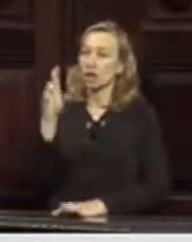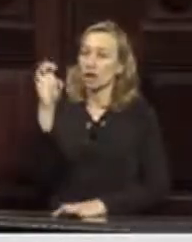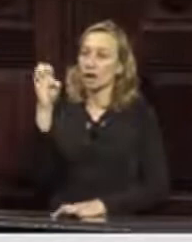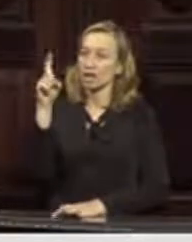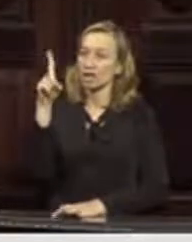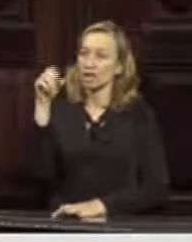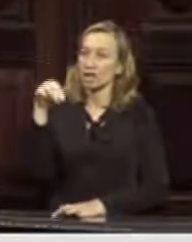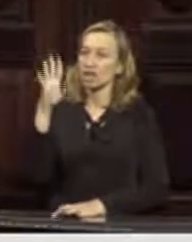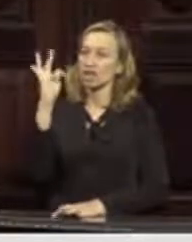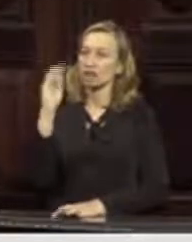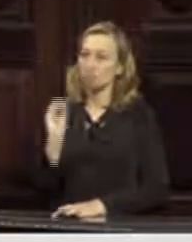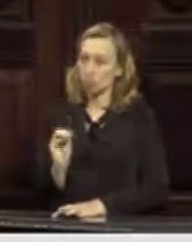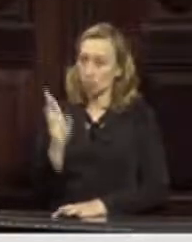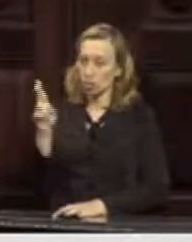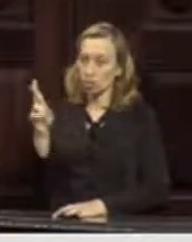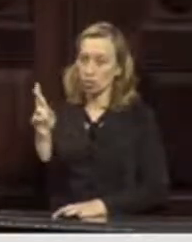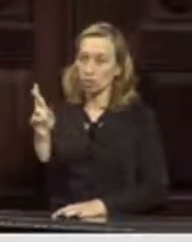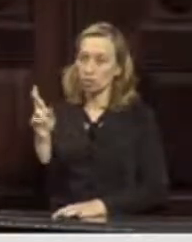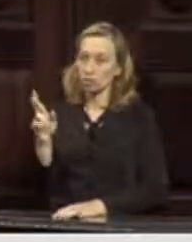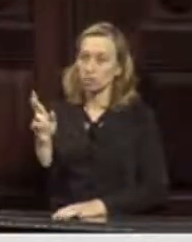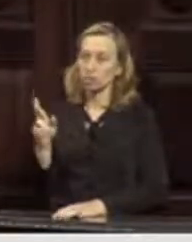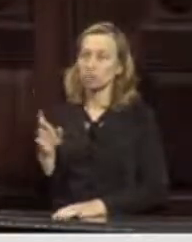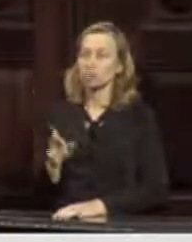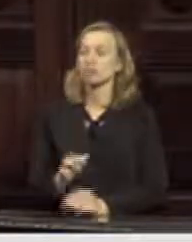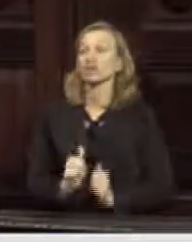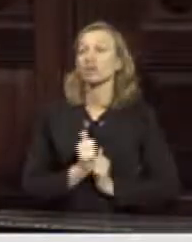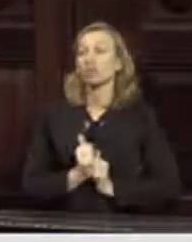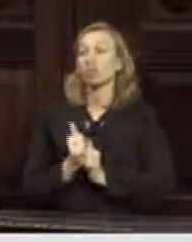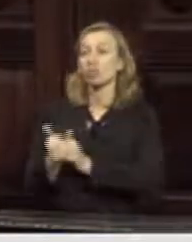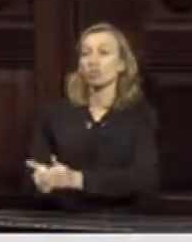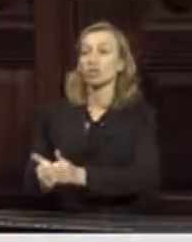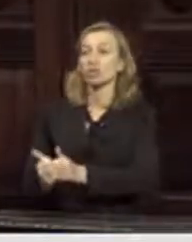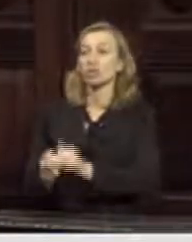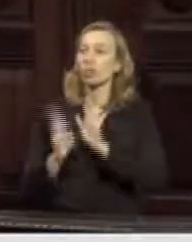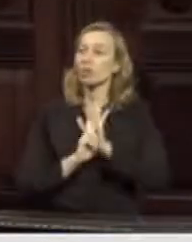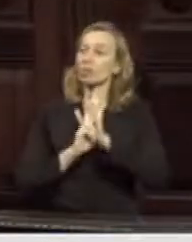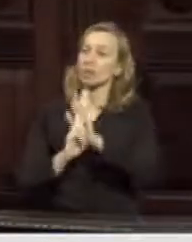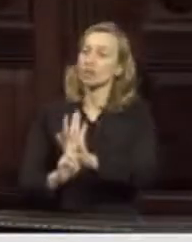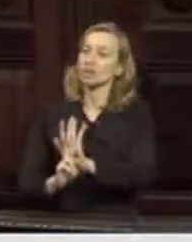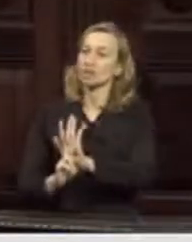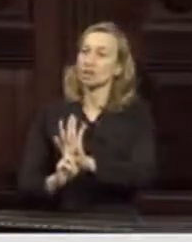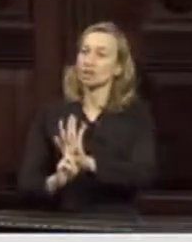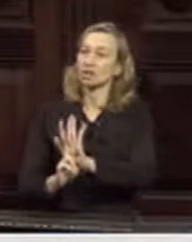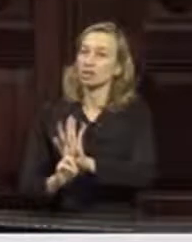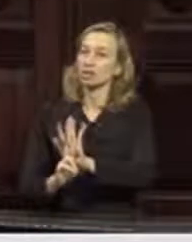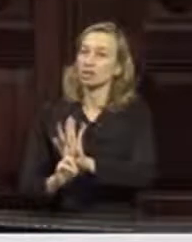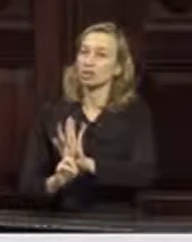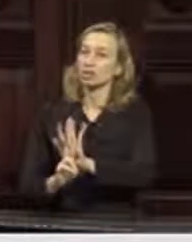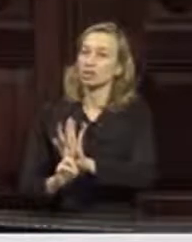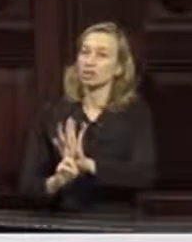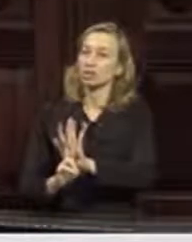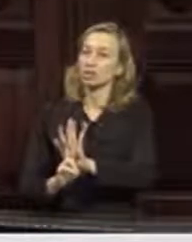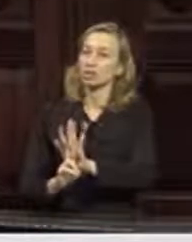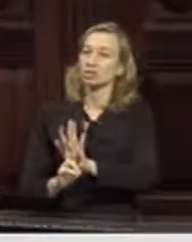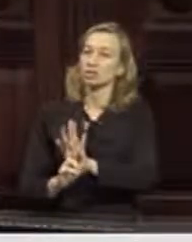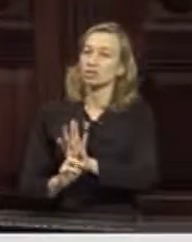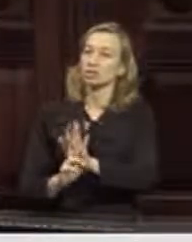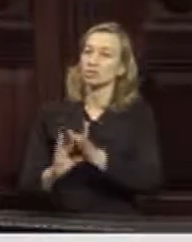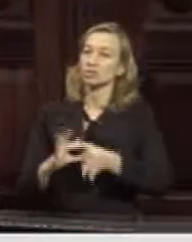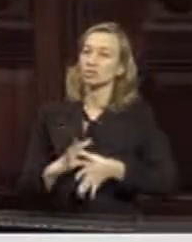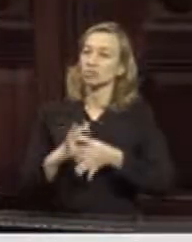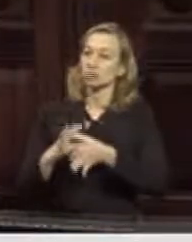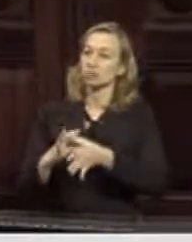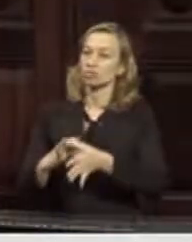acompanhando um representante da Superintendência Regional do Trabalho, dos